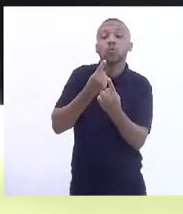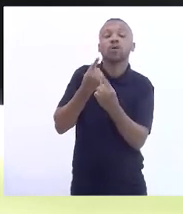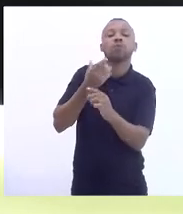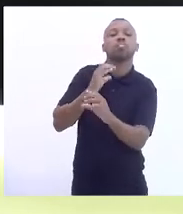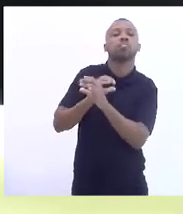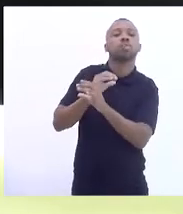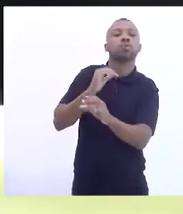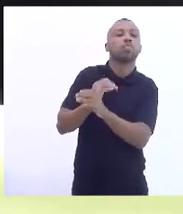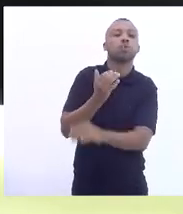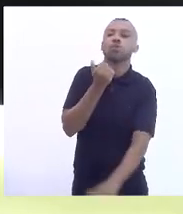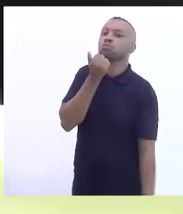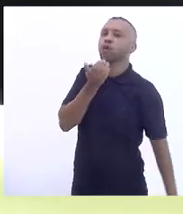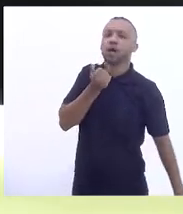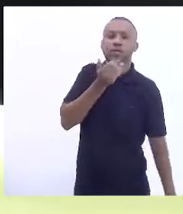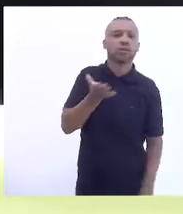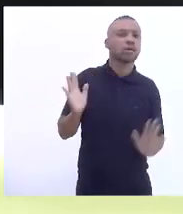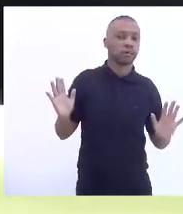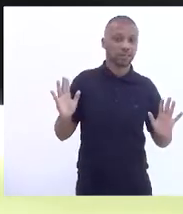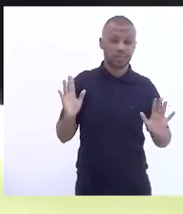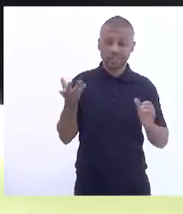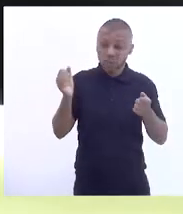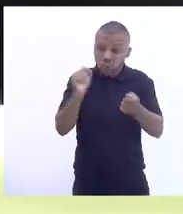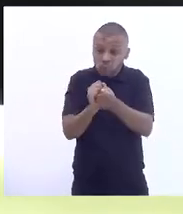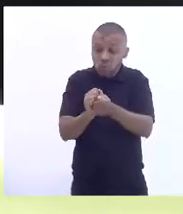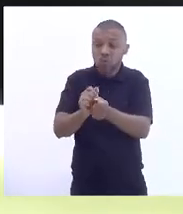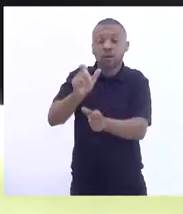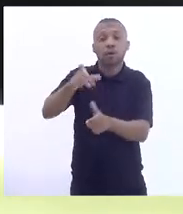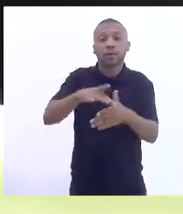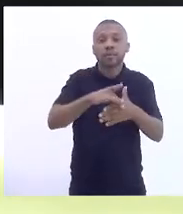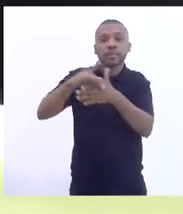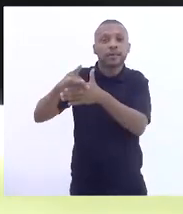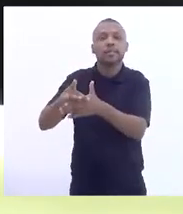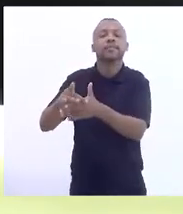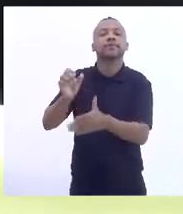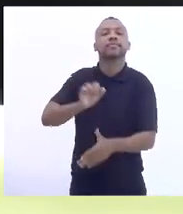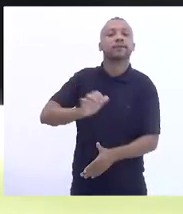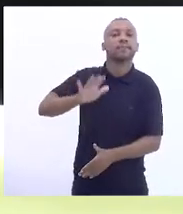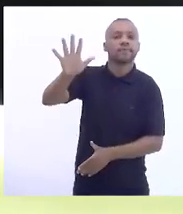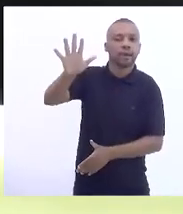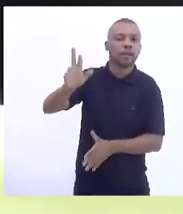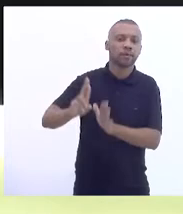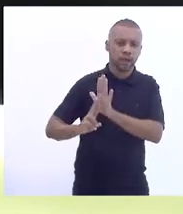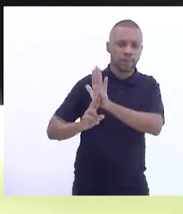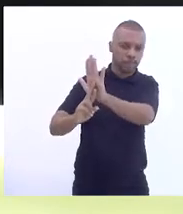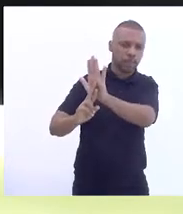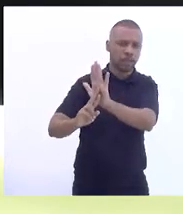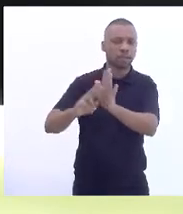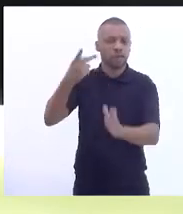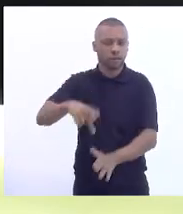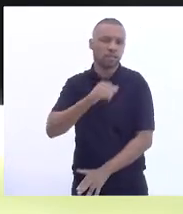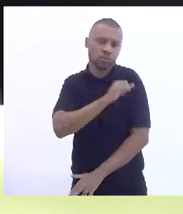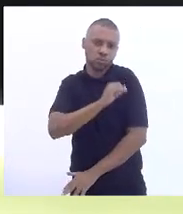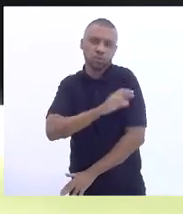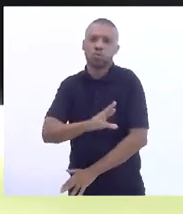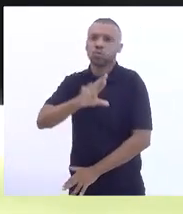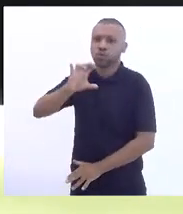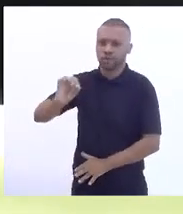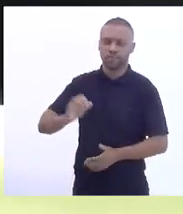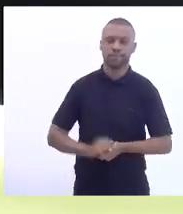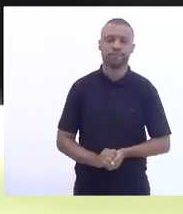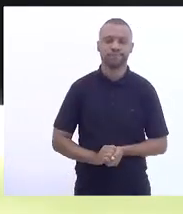com as forças que compõem as favelas aqui no Rio de Janeiro bom dito isso eu quero